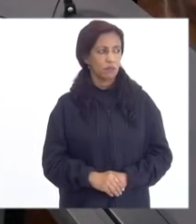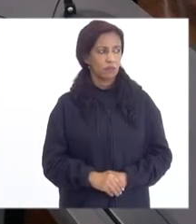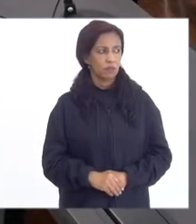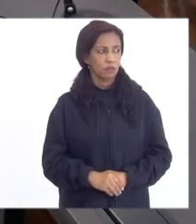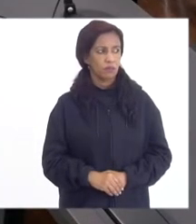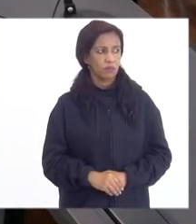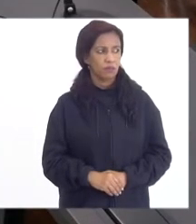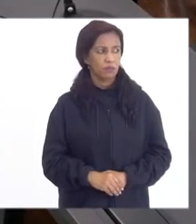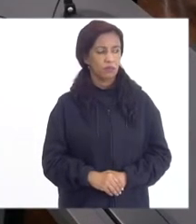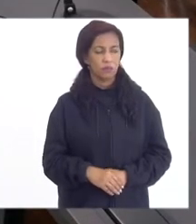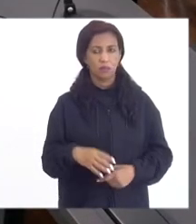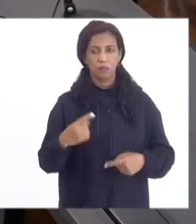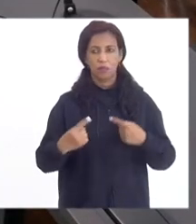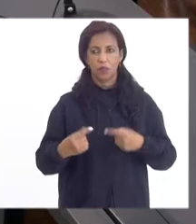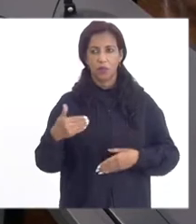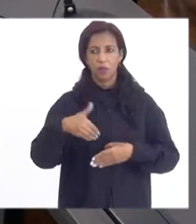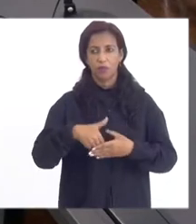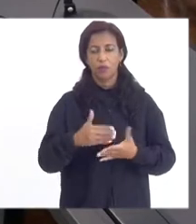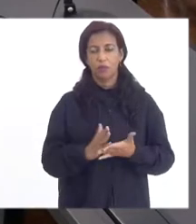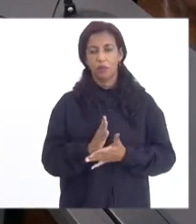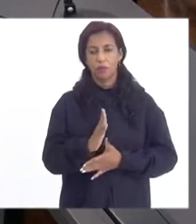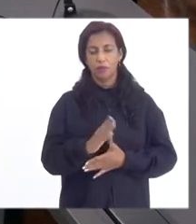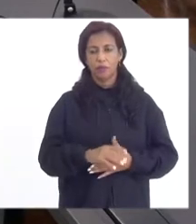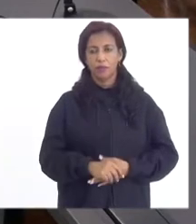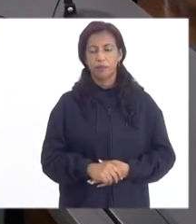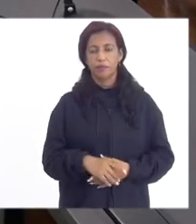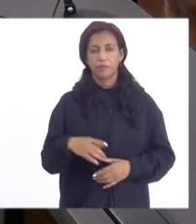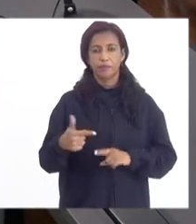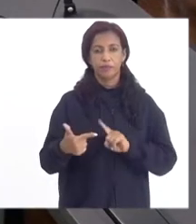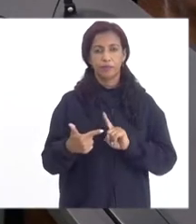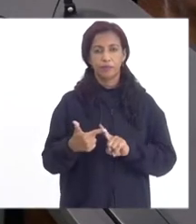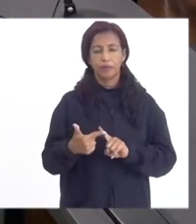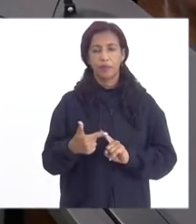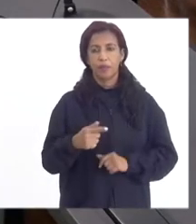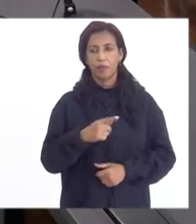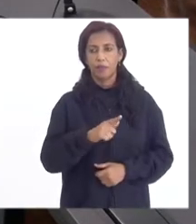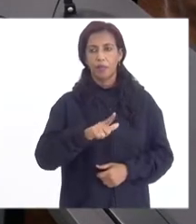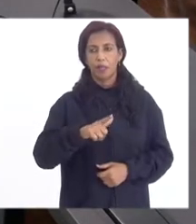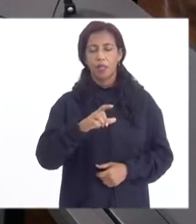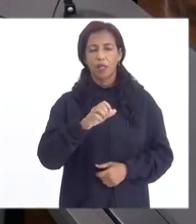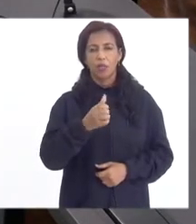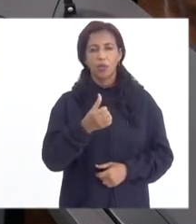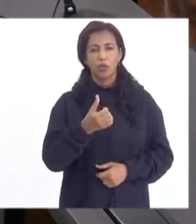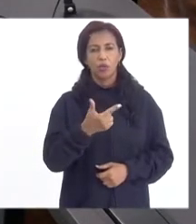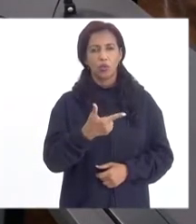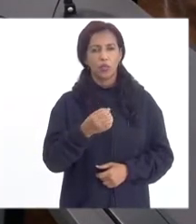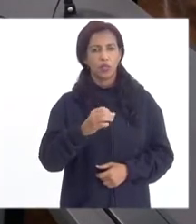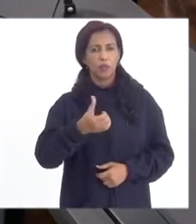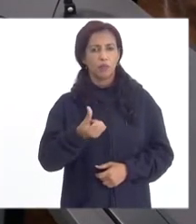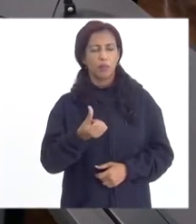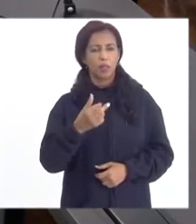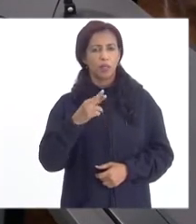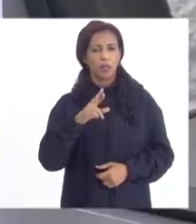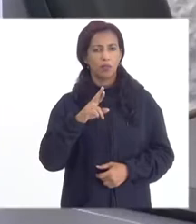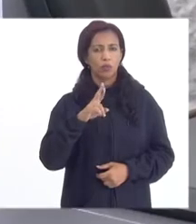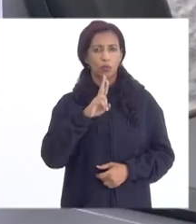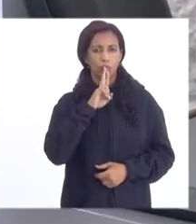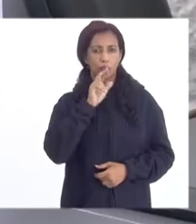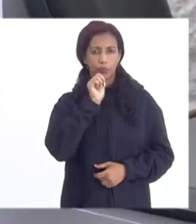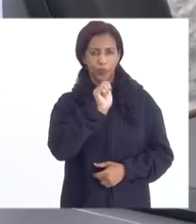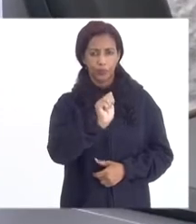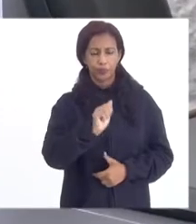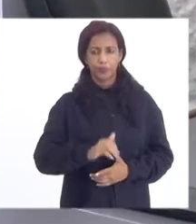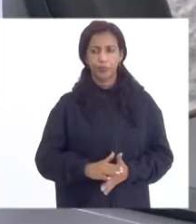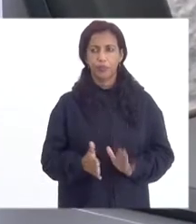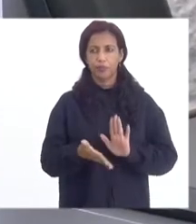É, em discussão e votação aprovado. 2. Projeto de lei 3106-2020, autoria do deputado Rodrigo Amorim.